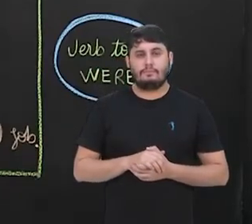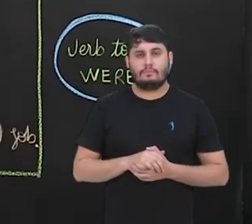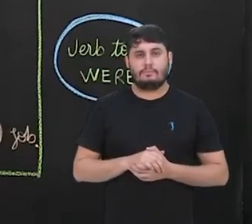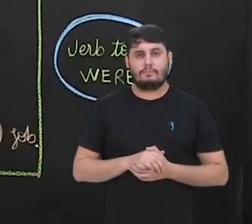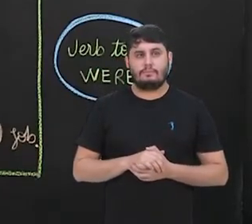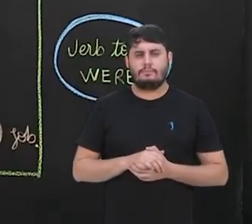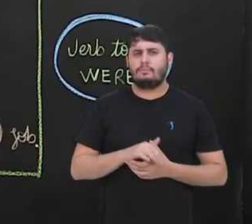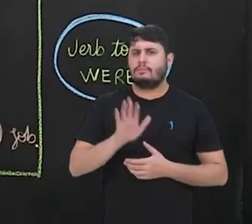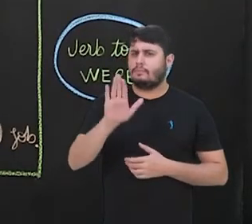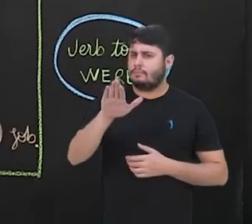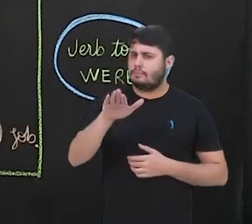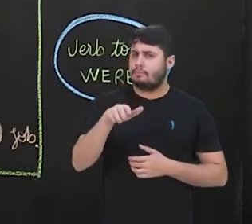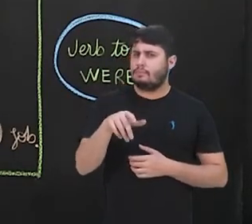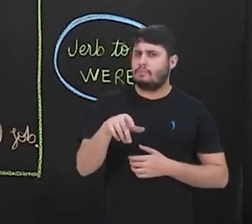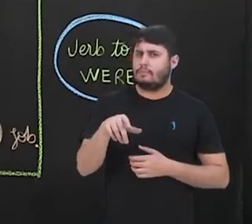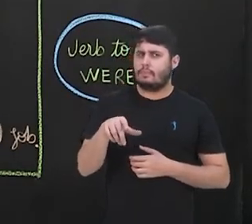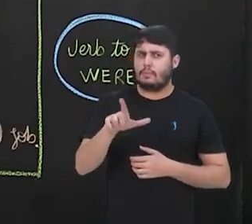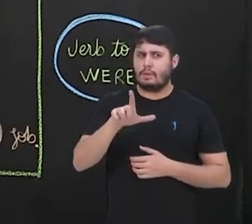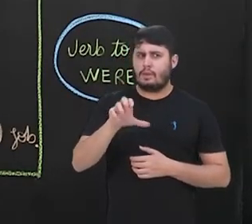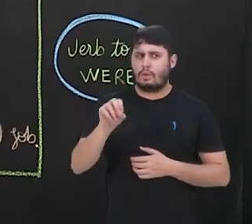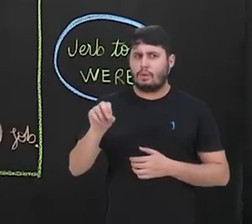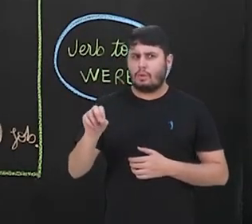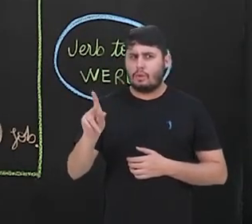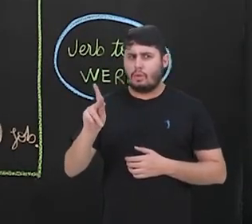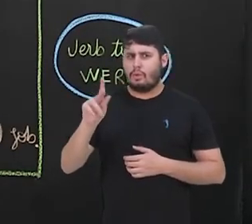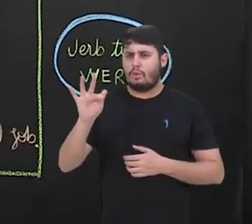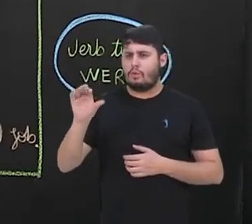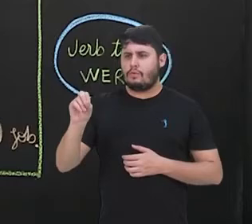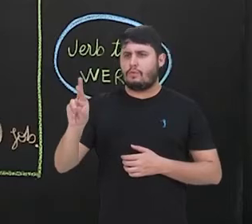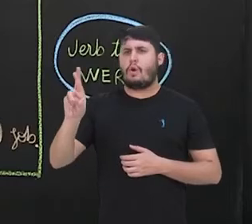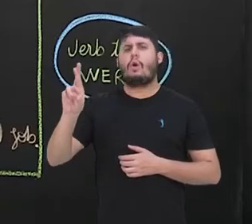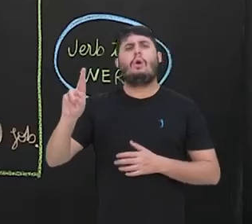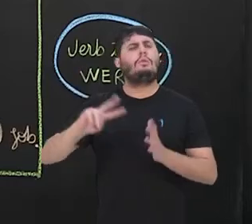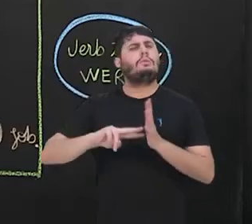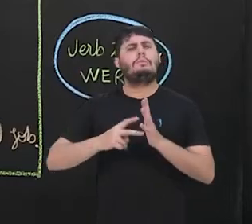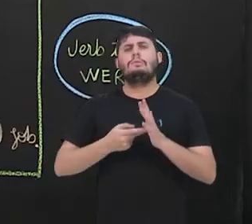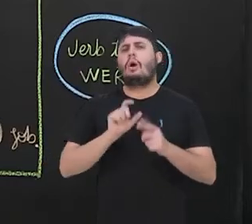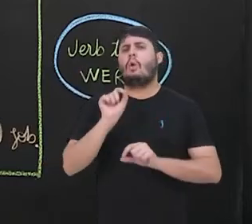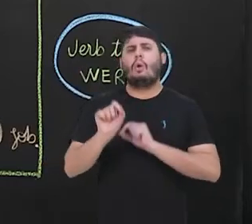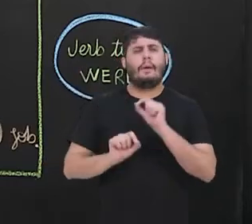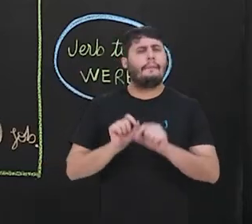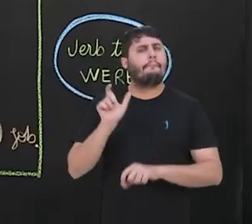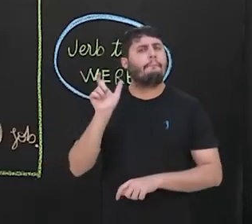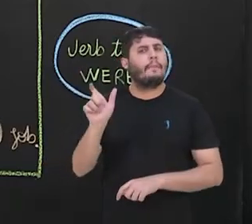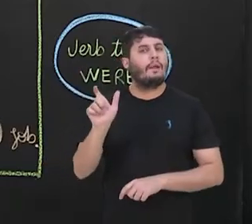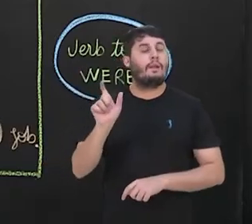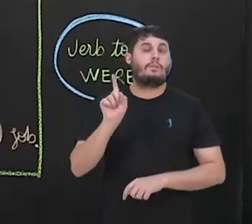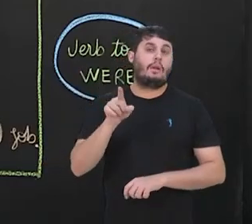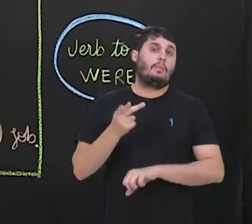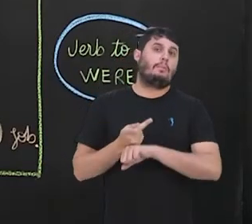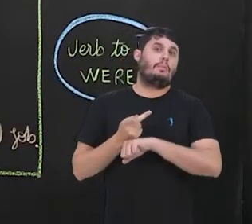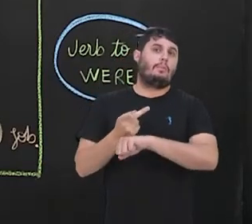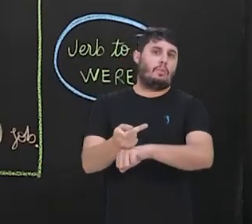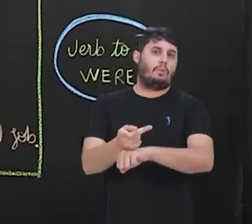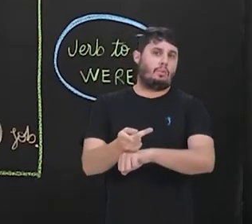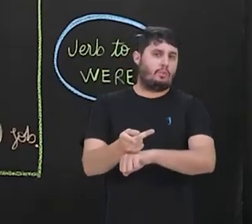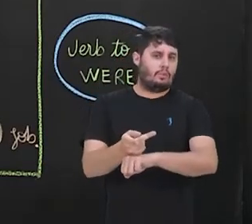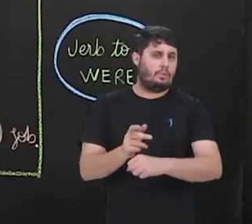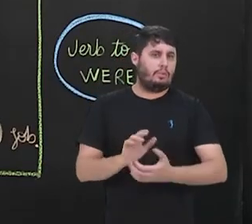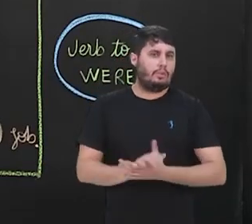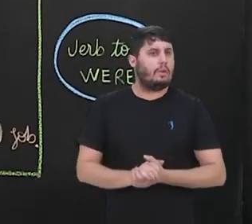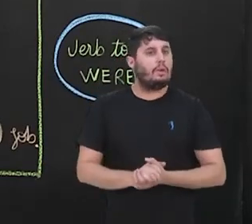Teacher Debbie não viaja, não é look, é look for. Look for é uma expressão, significa procurar. Então,